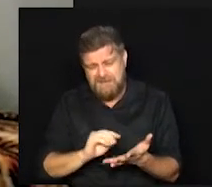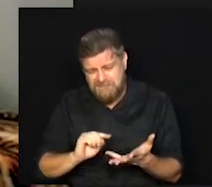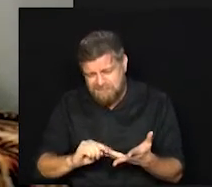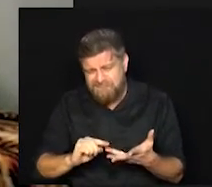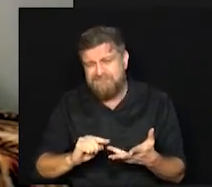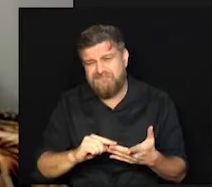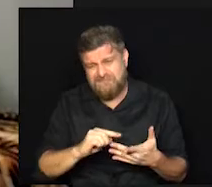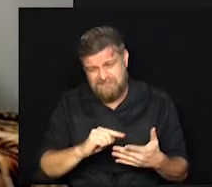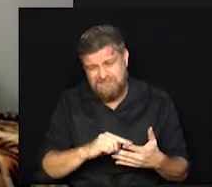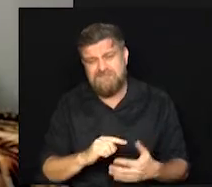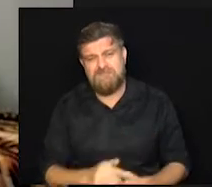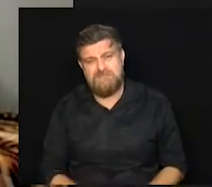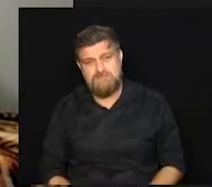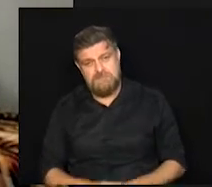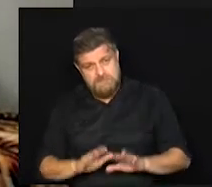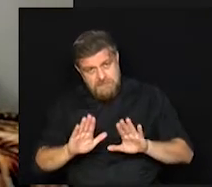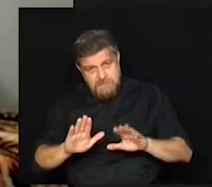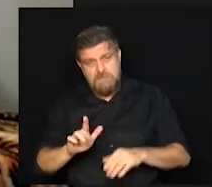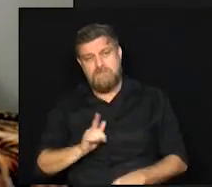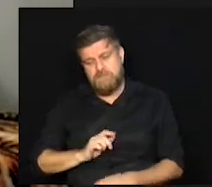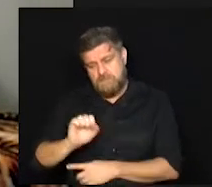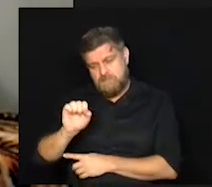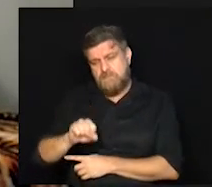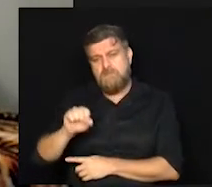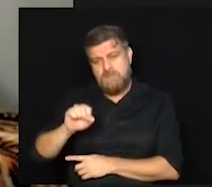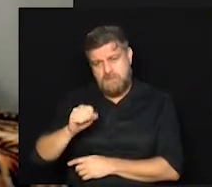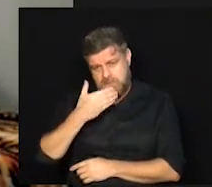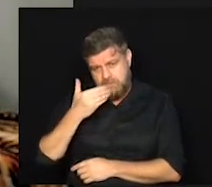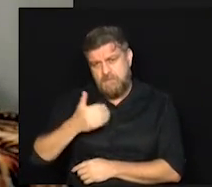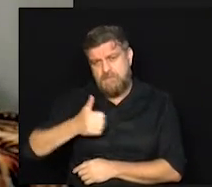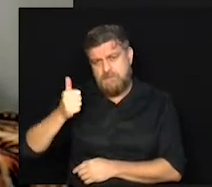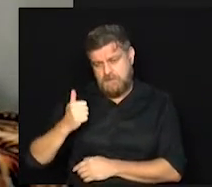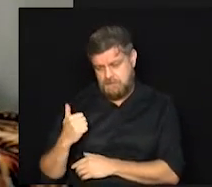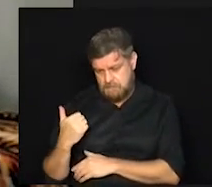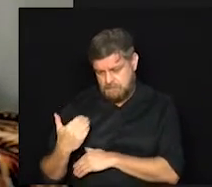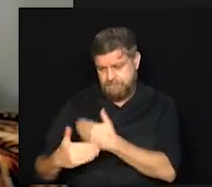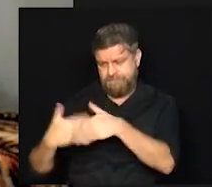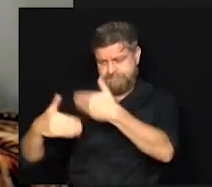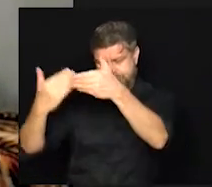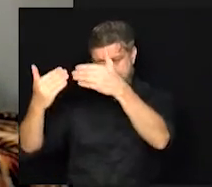falta bastante, mas teve muito avanço.